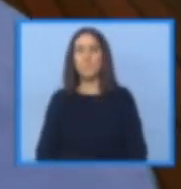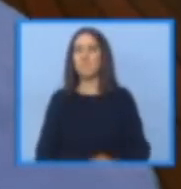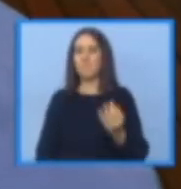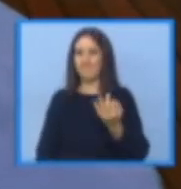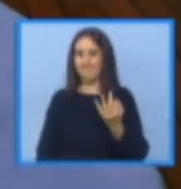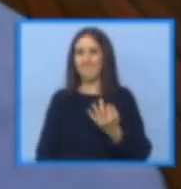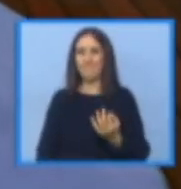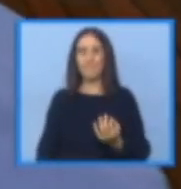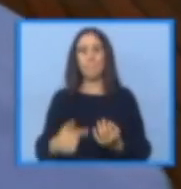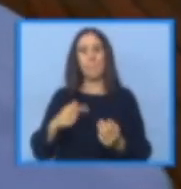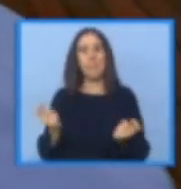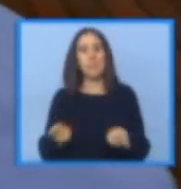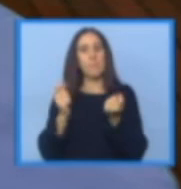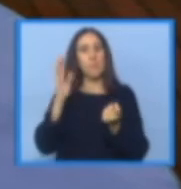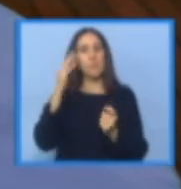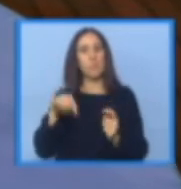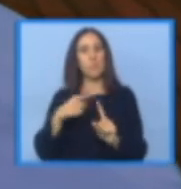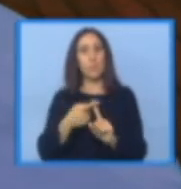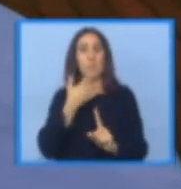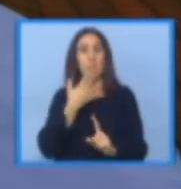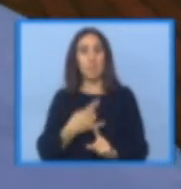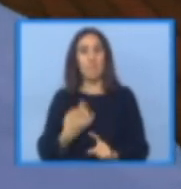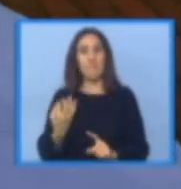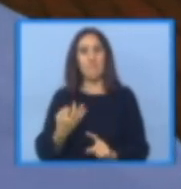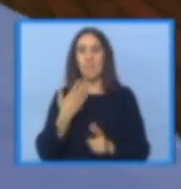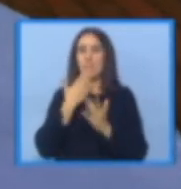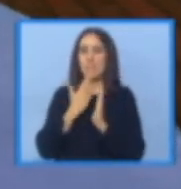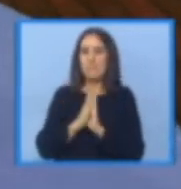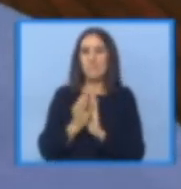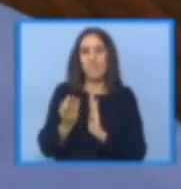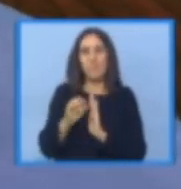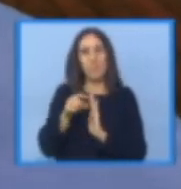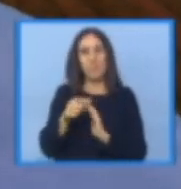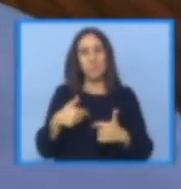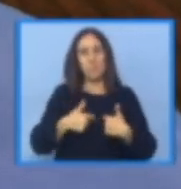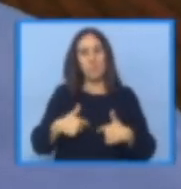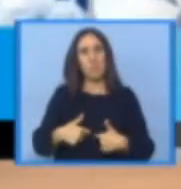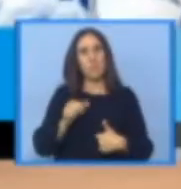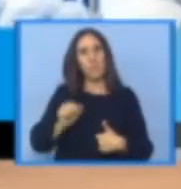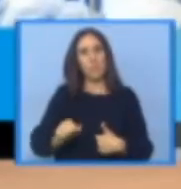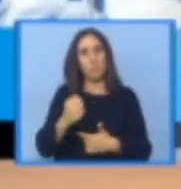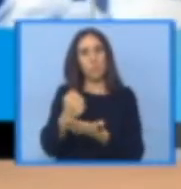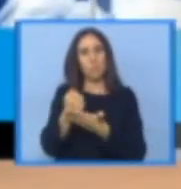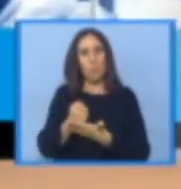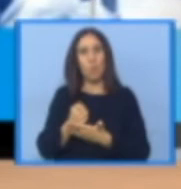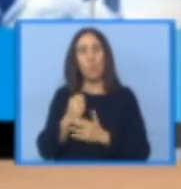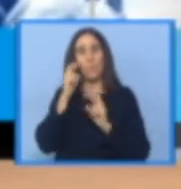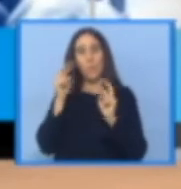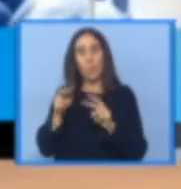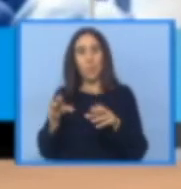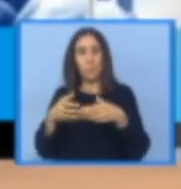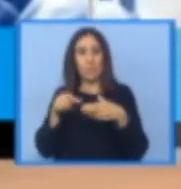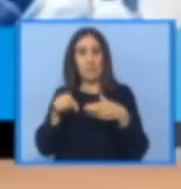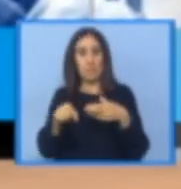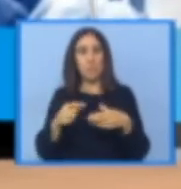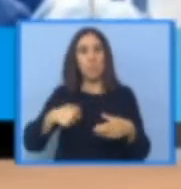facto é a nossa grande campanha do ano, do Natal, em que também apelamos de facto a esta generosidade dos nossos benfeitores para que olhem para esta comunidade.